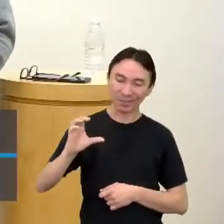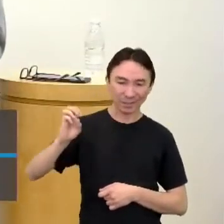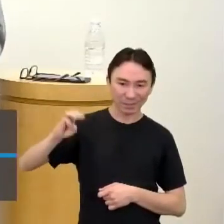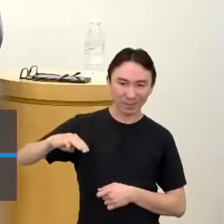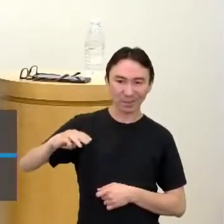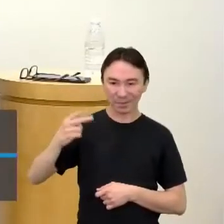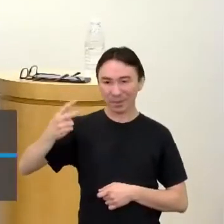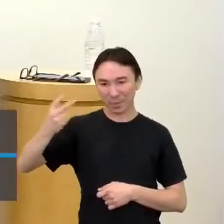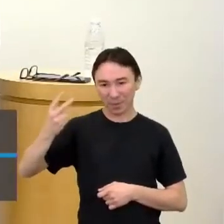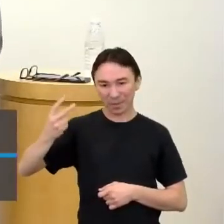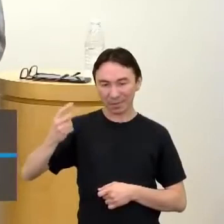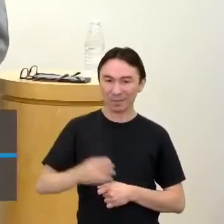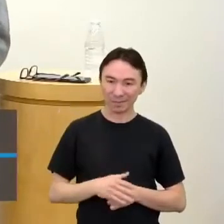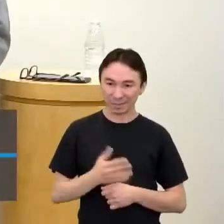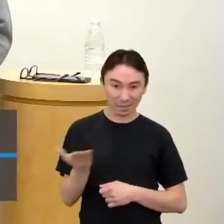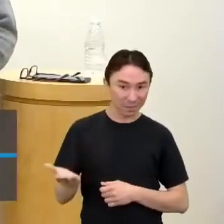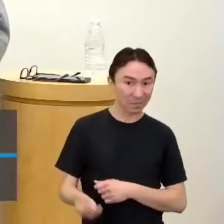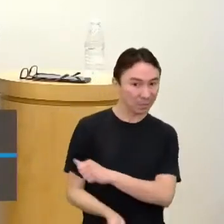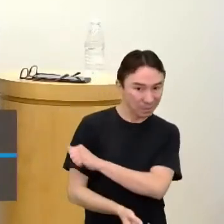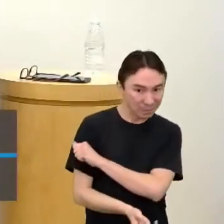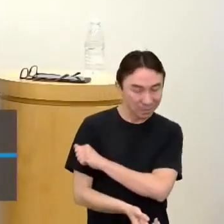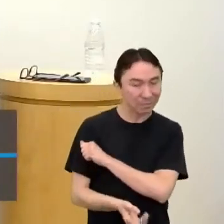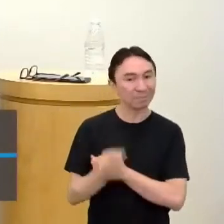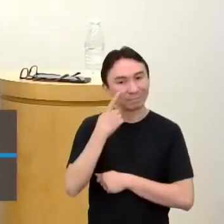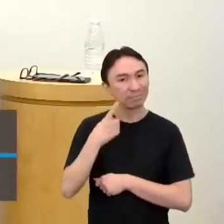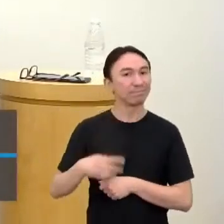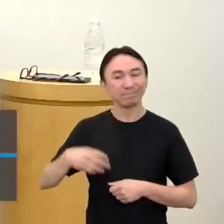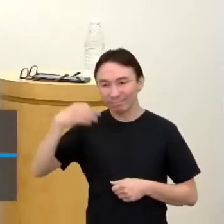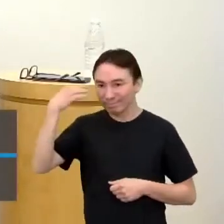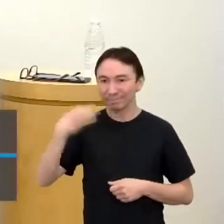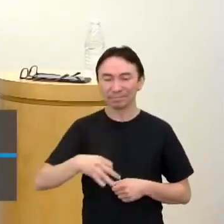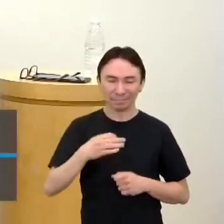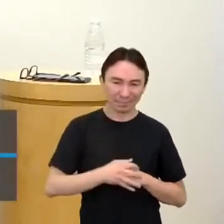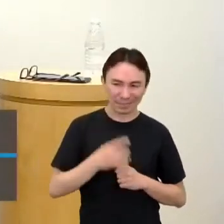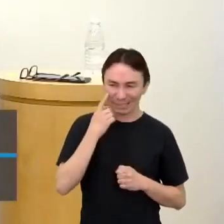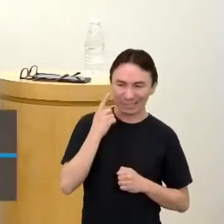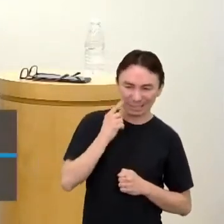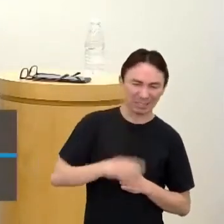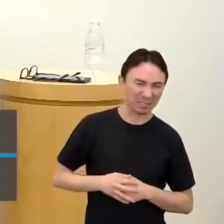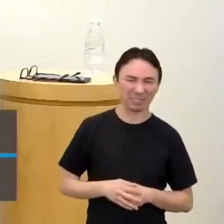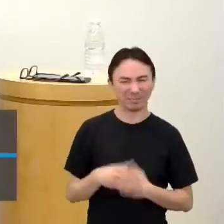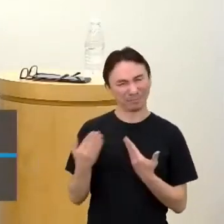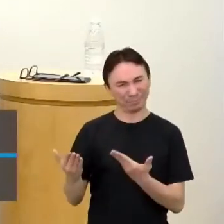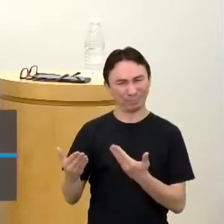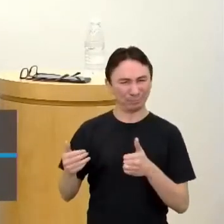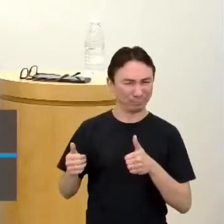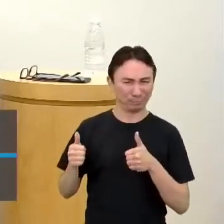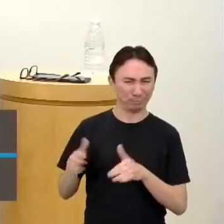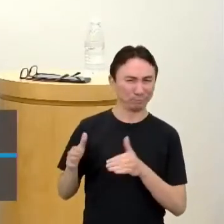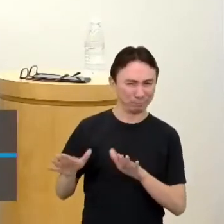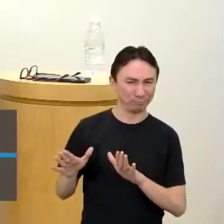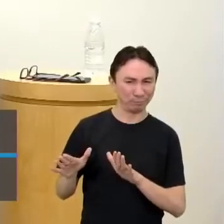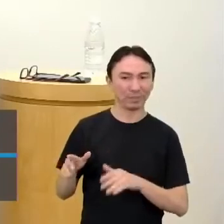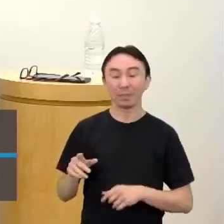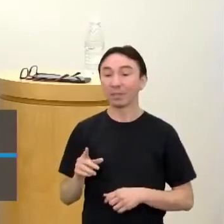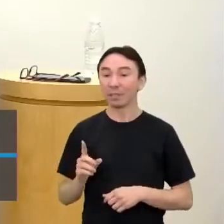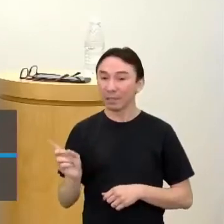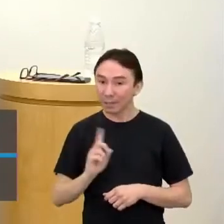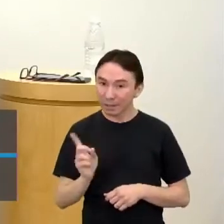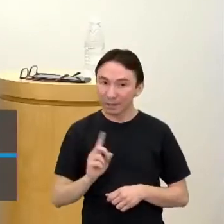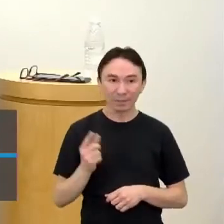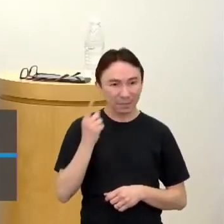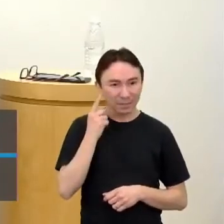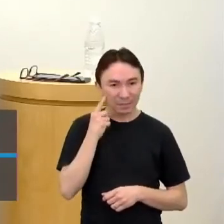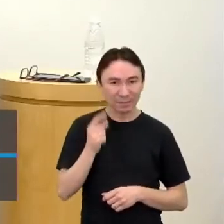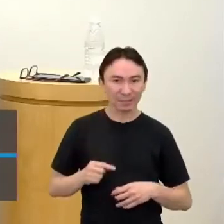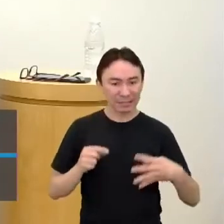subestime quem está ali do seu lado. Okay? Principalmente na hora que você está fazendo uma prova, fazendo um processo seletivo, né? O cara pode estar